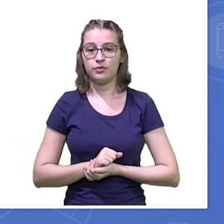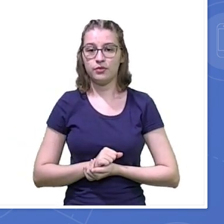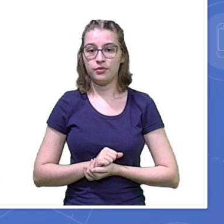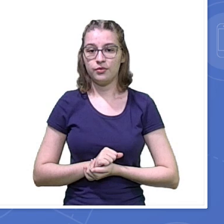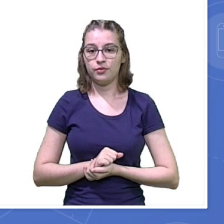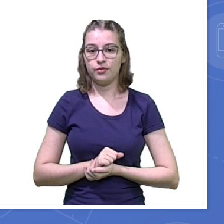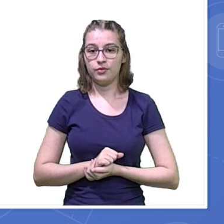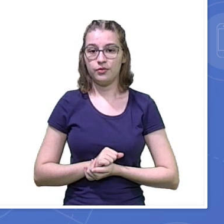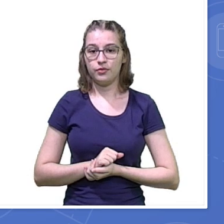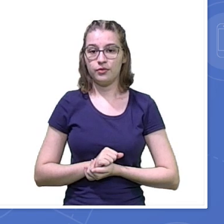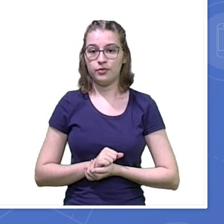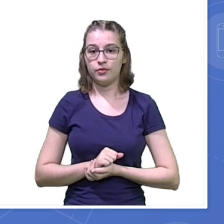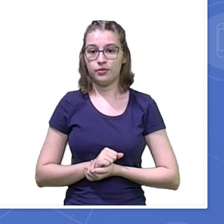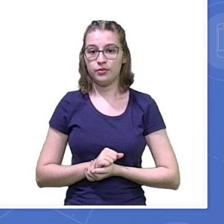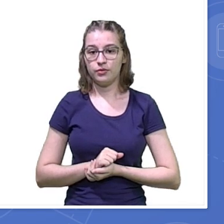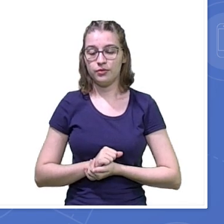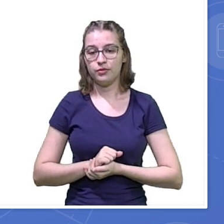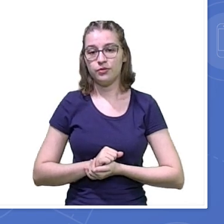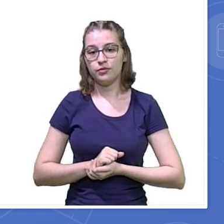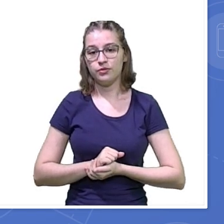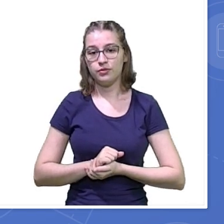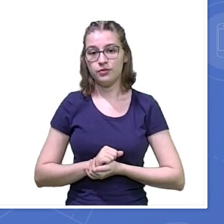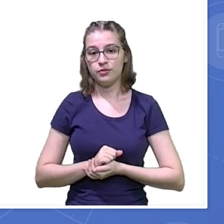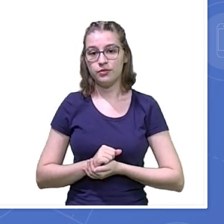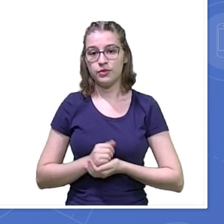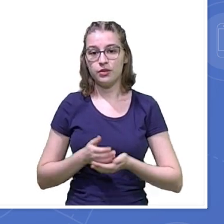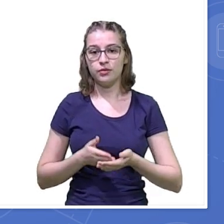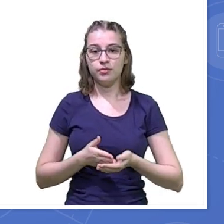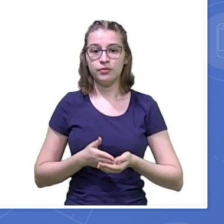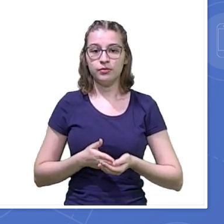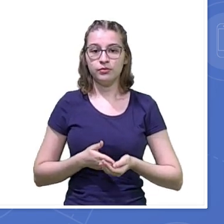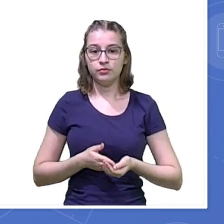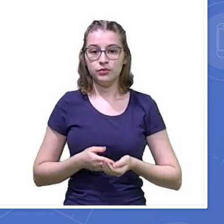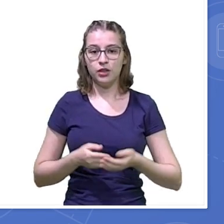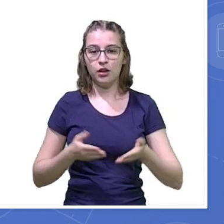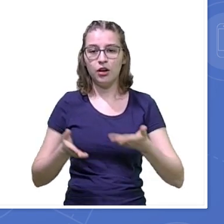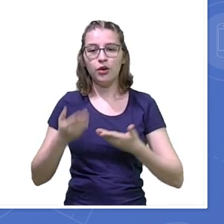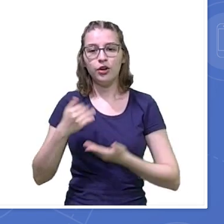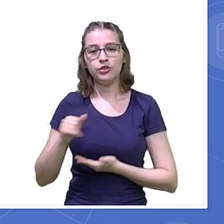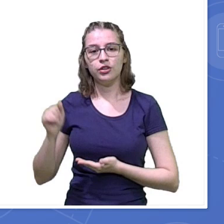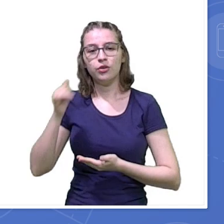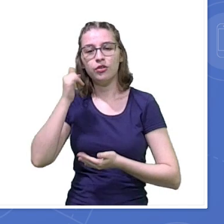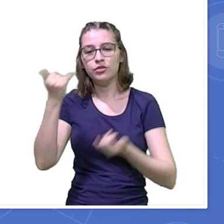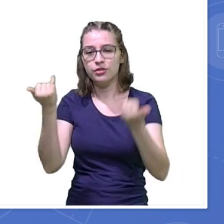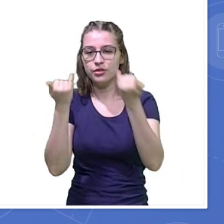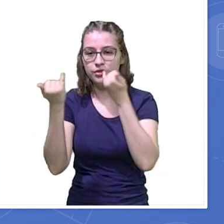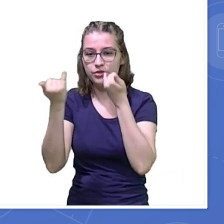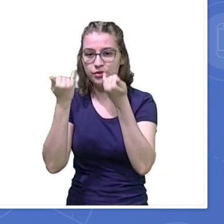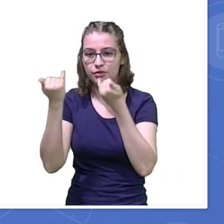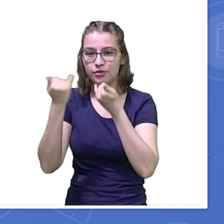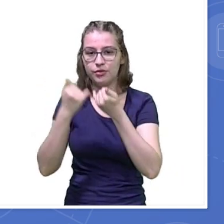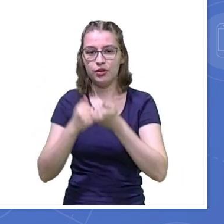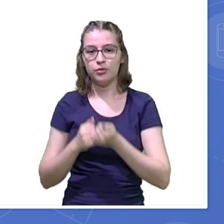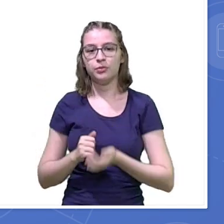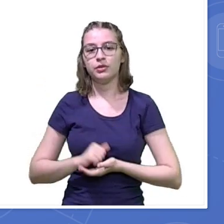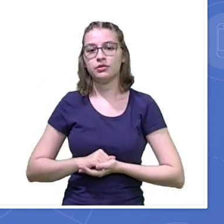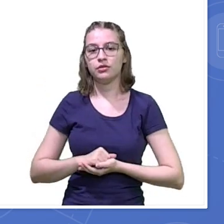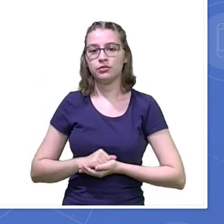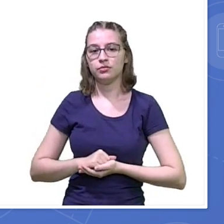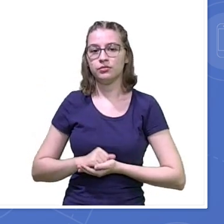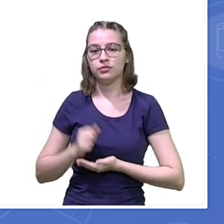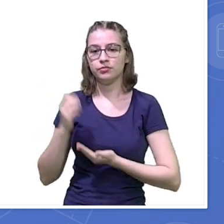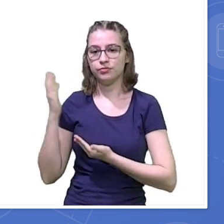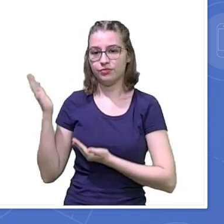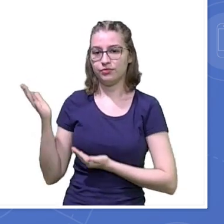de 57 a 60. Né? A gente vai continuar verificando aí novas informações aí sobre o gabarito, né, de